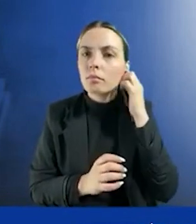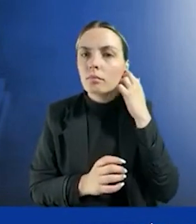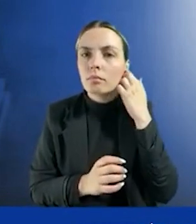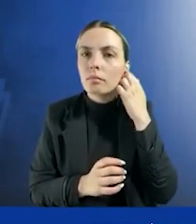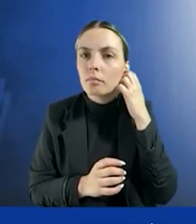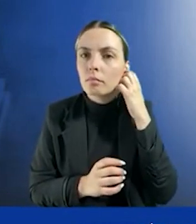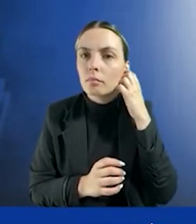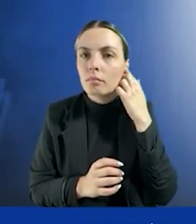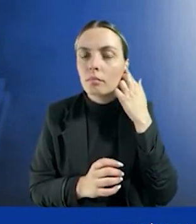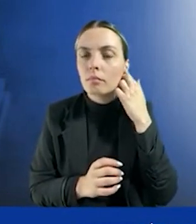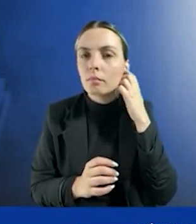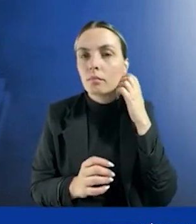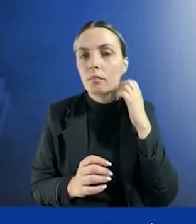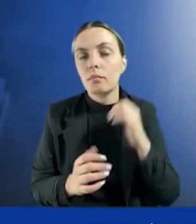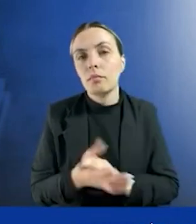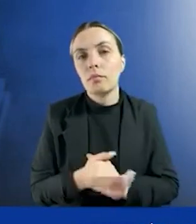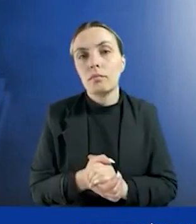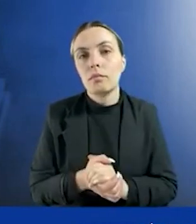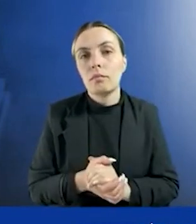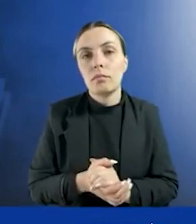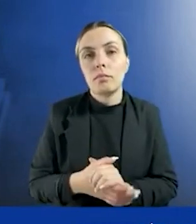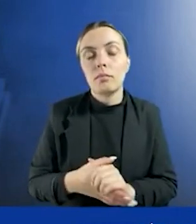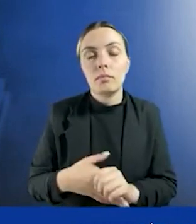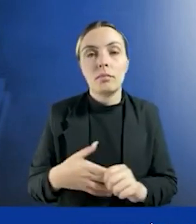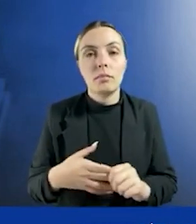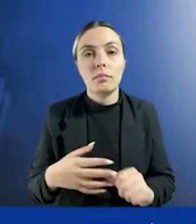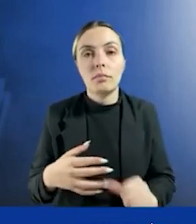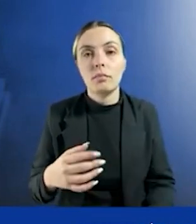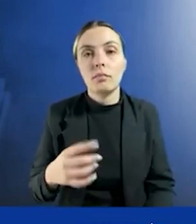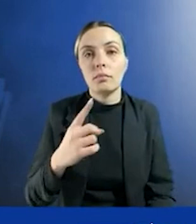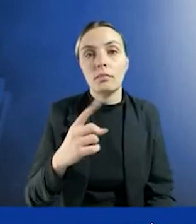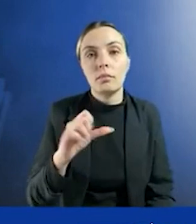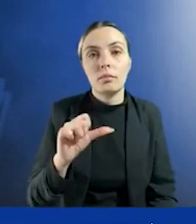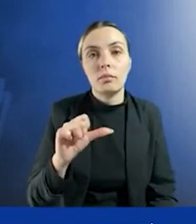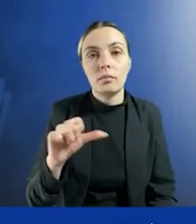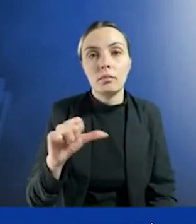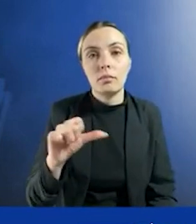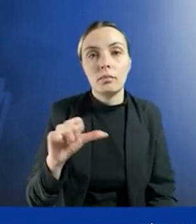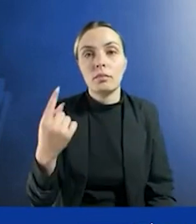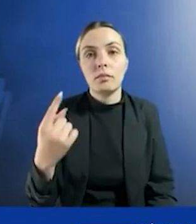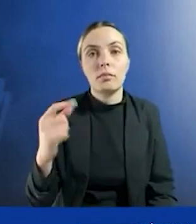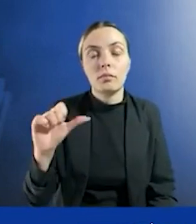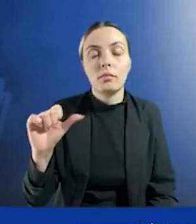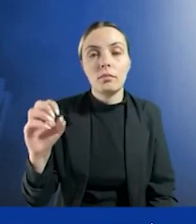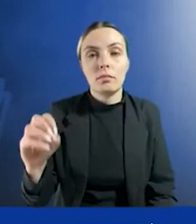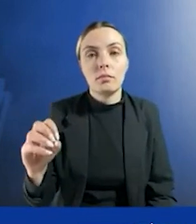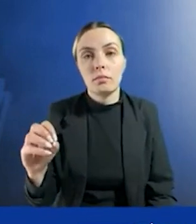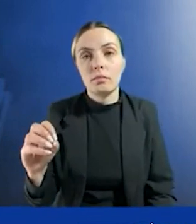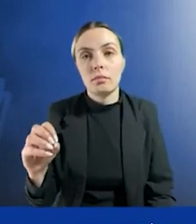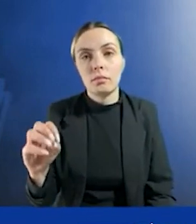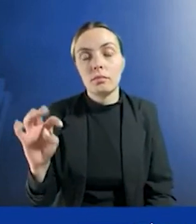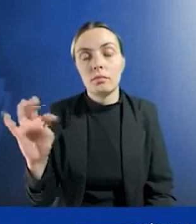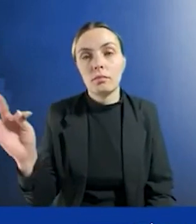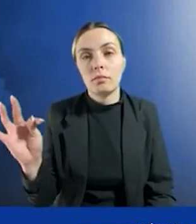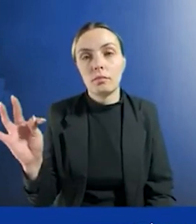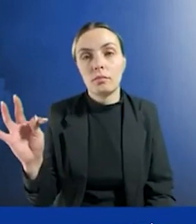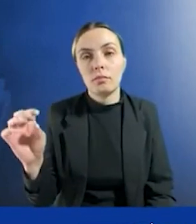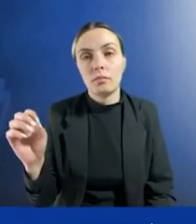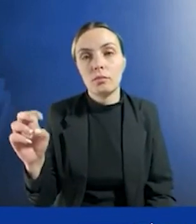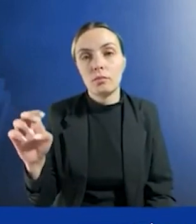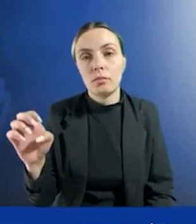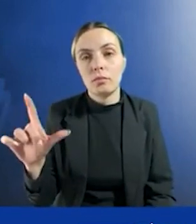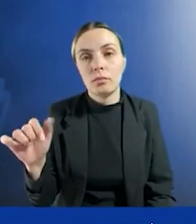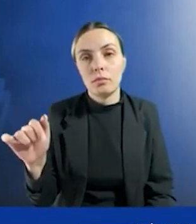em 91 tínhamos 190 mil toneladas, em 2019 quase